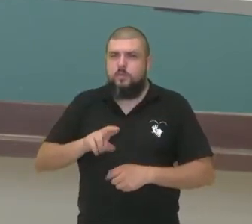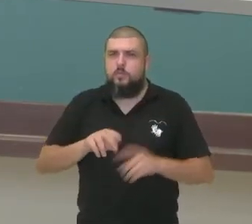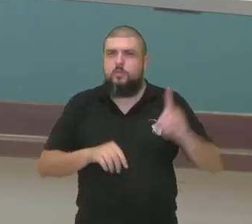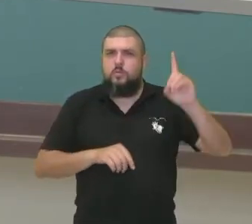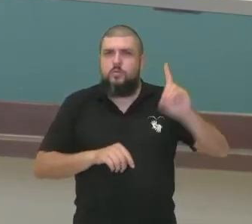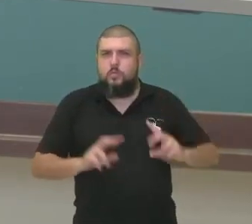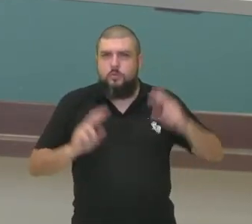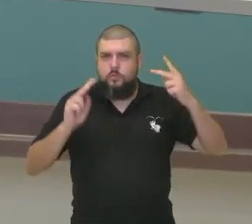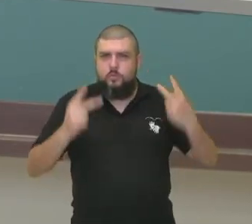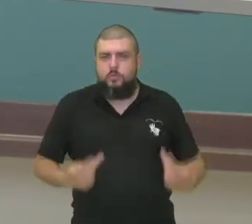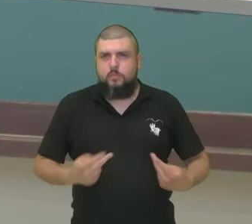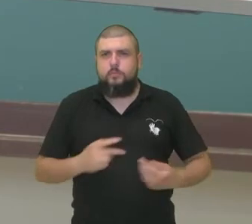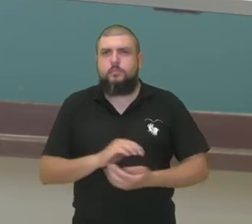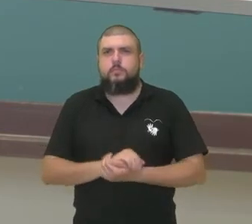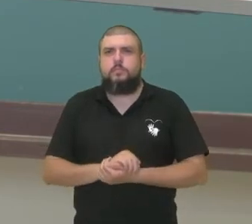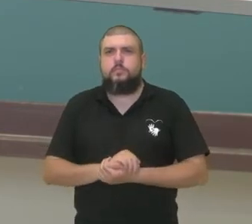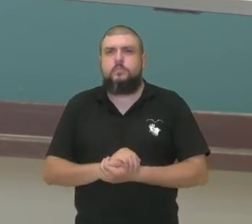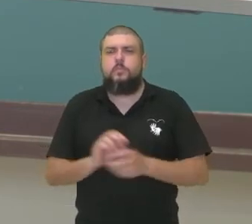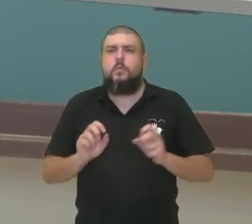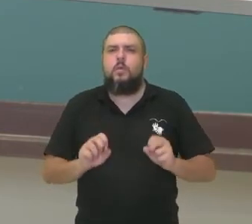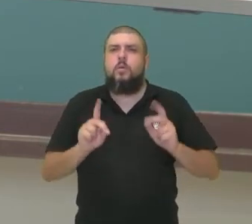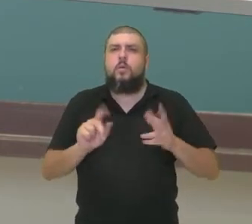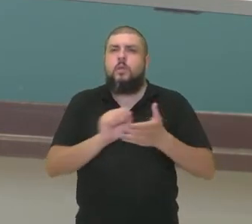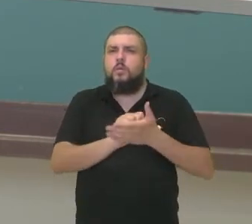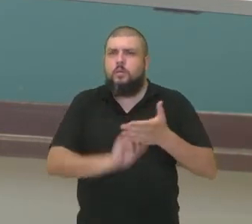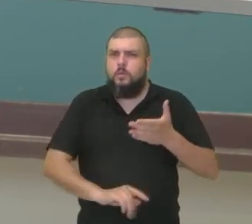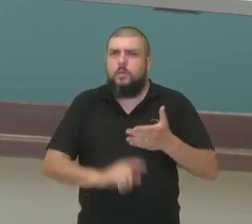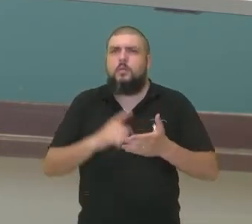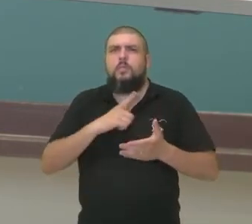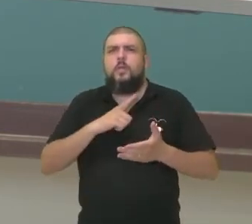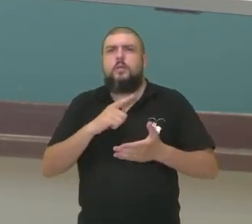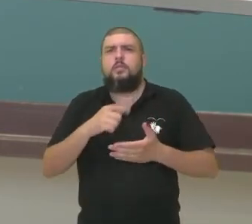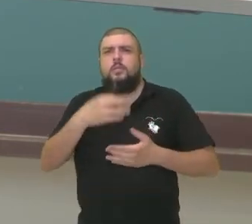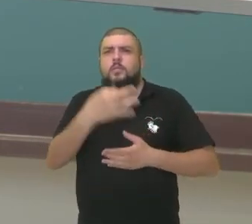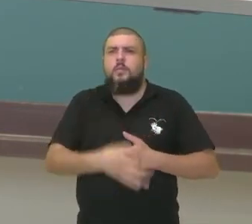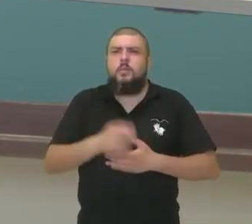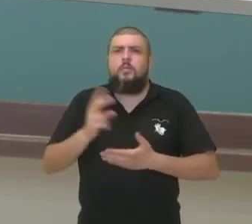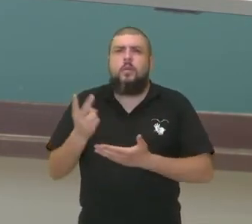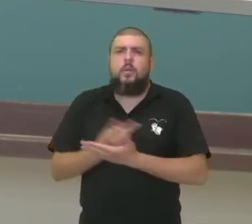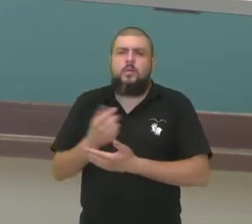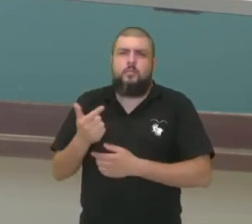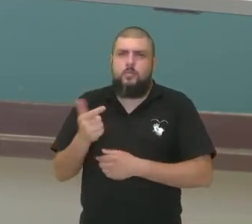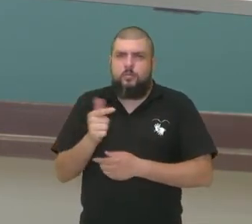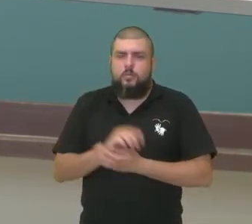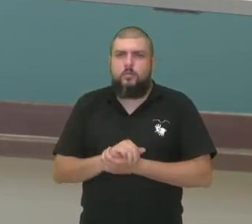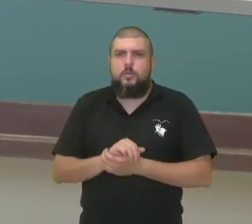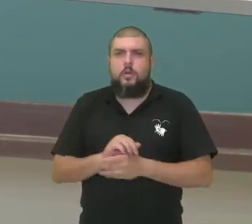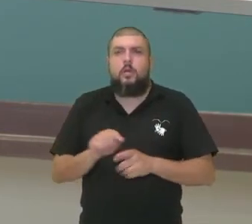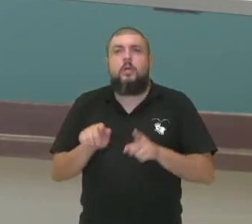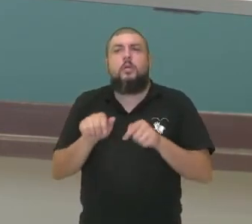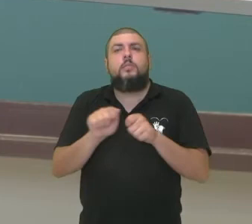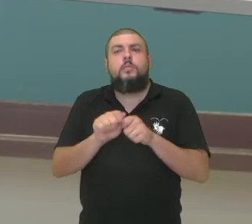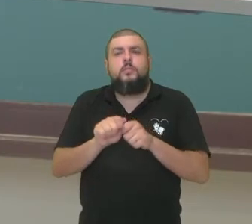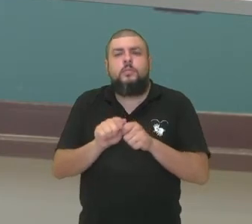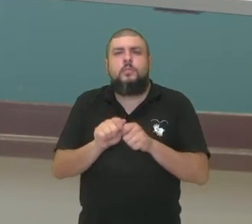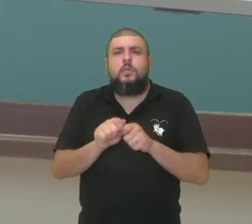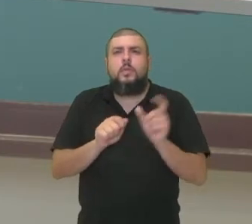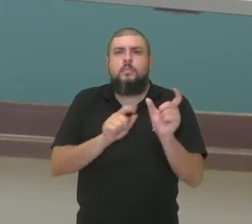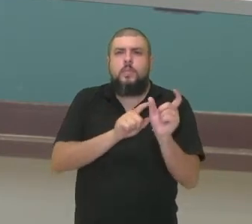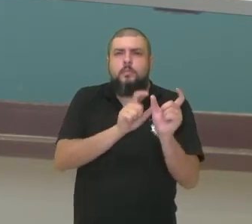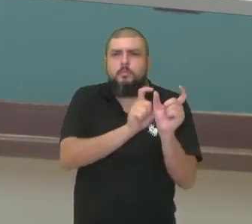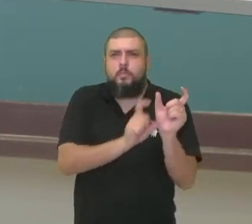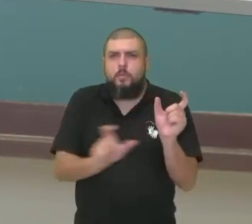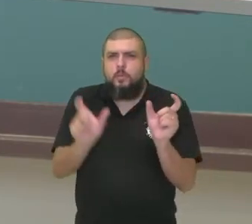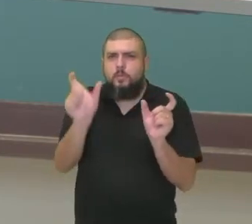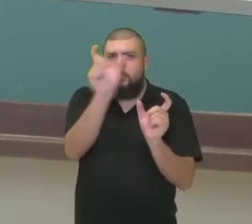nesta atividade, que não tem muito certo e errado, você deveria fez um mapa mental. O mapa mental